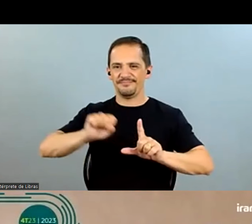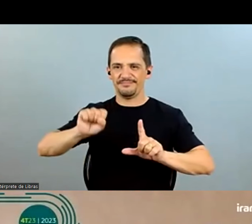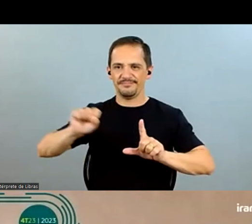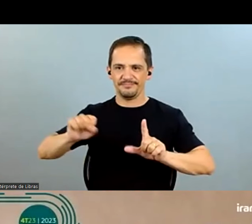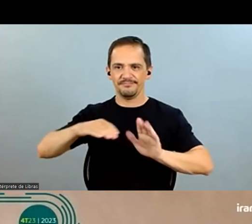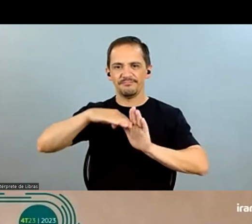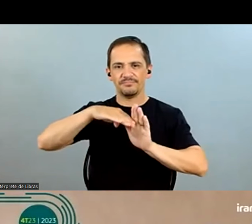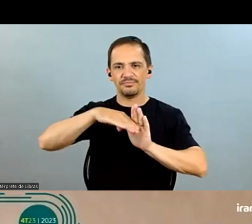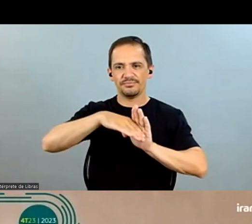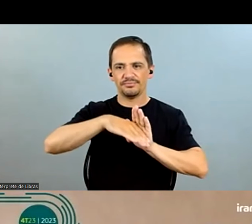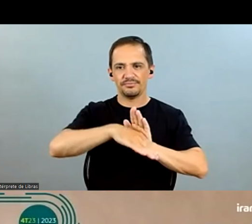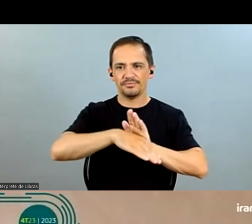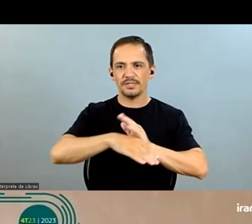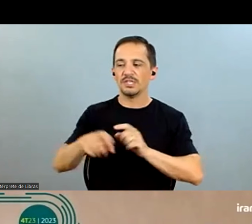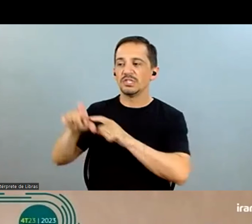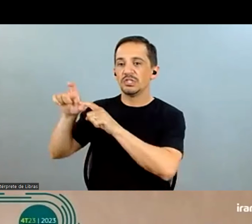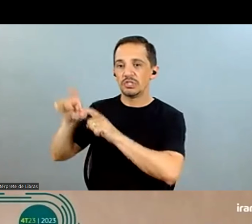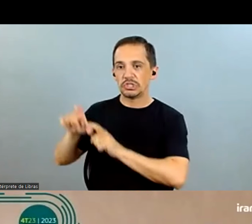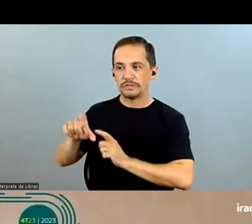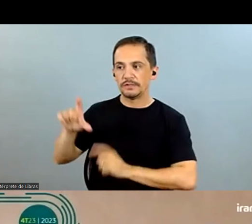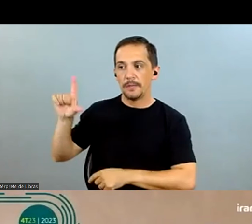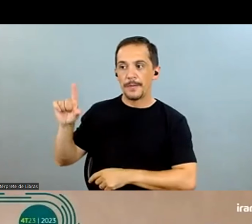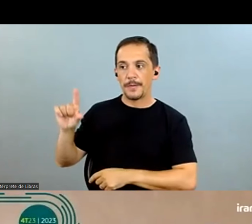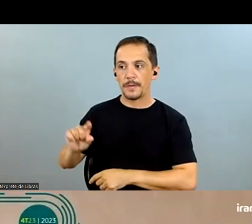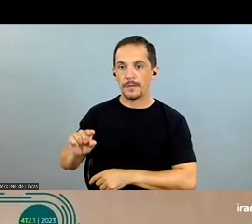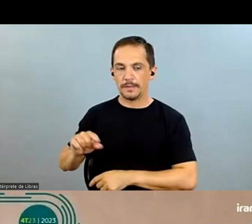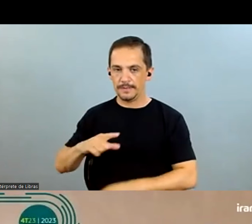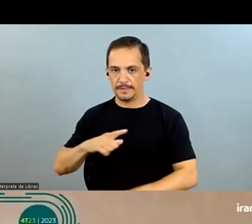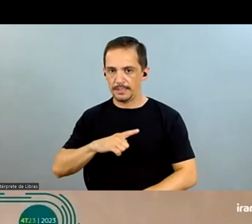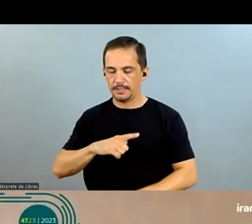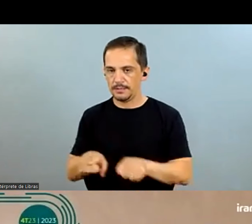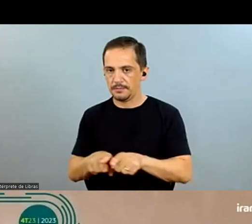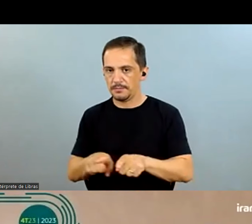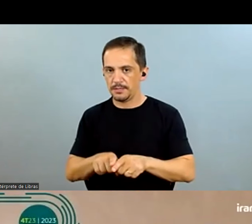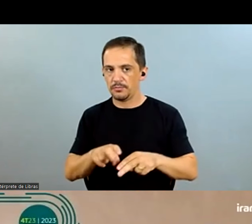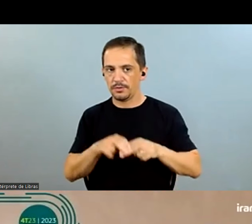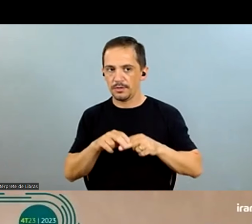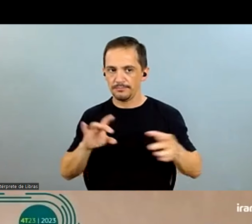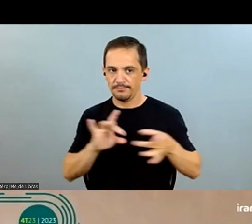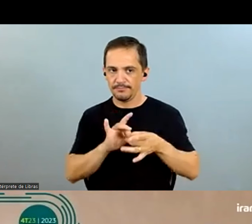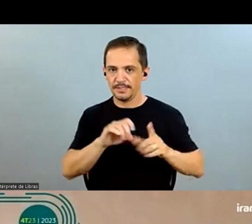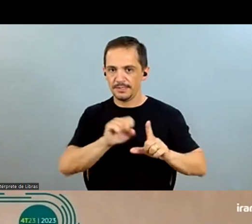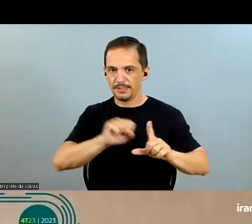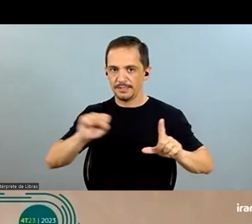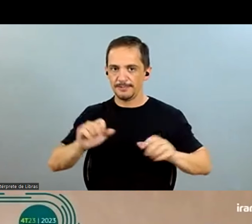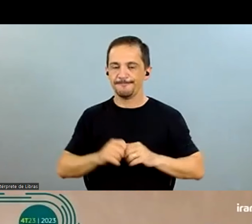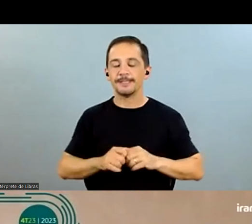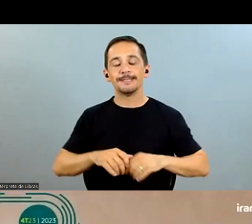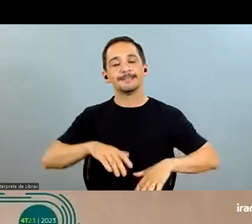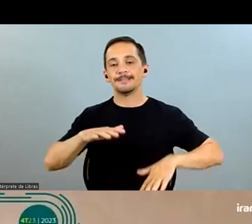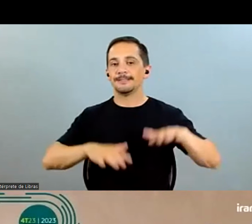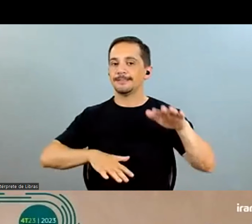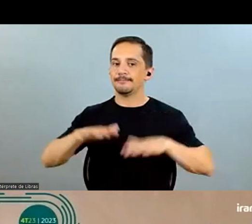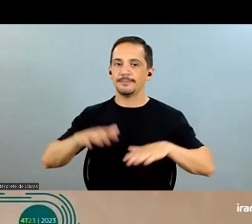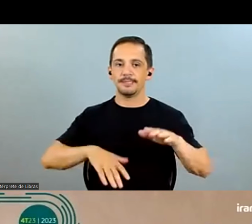uma redução do custo da dívida itiva significativa neste ano Ah isso vai depender do río da da da taxa de